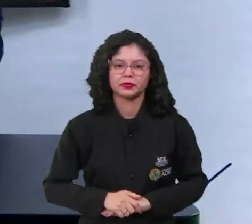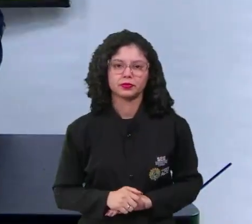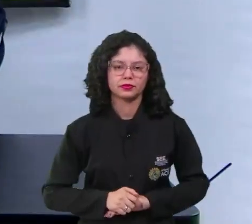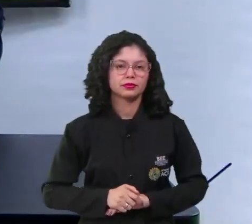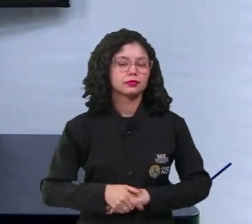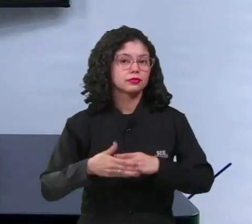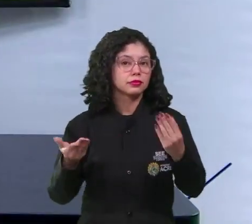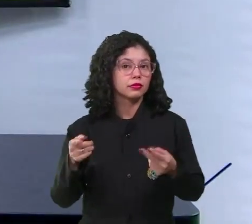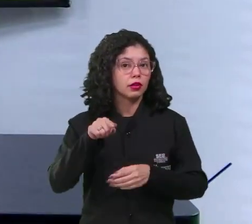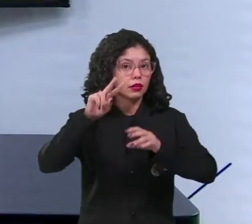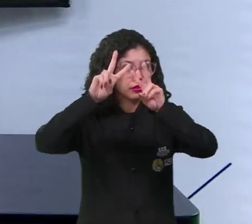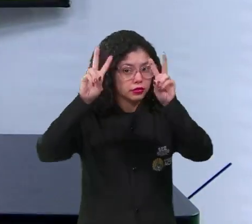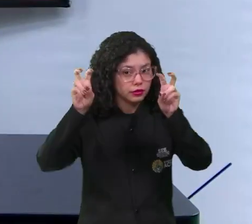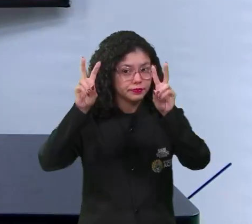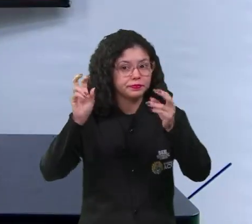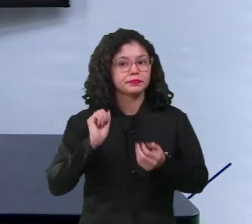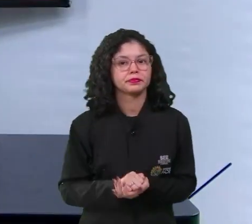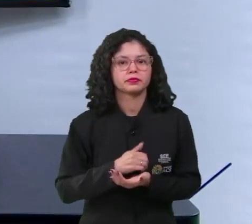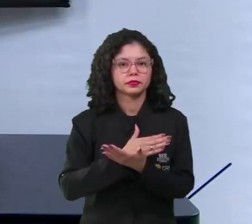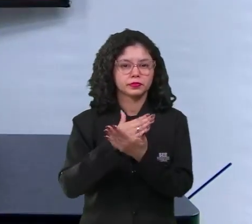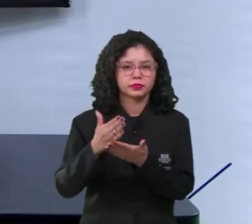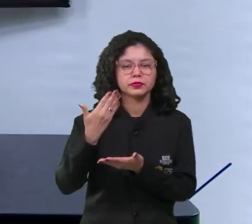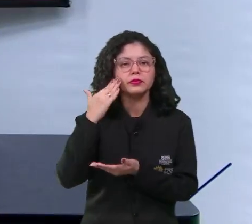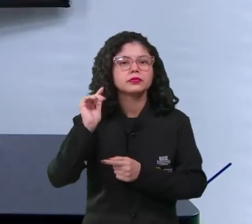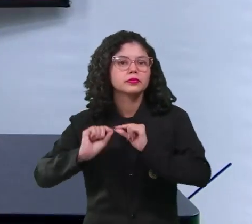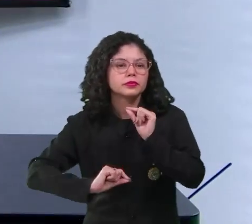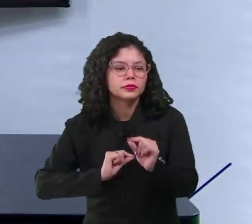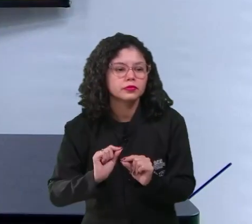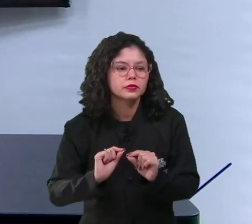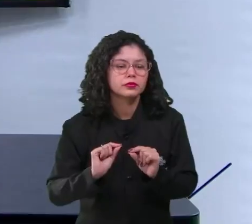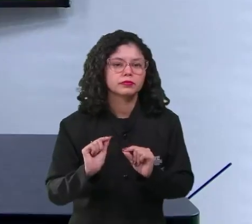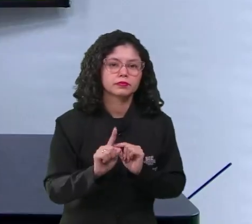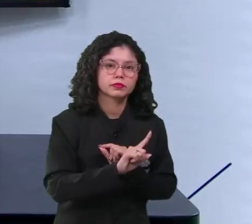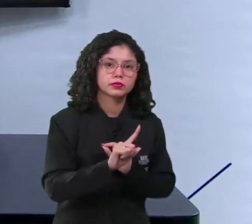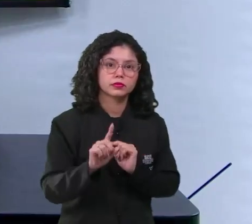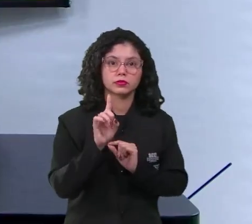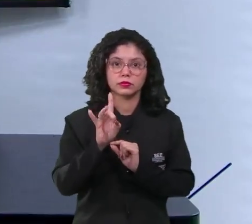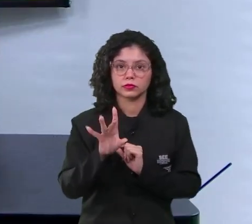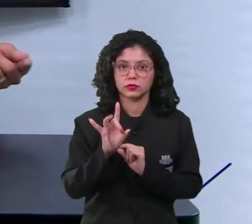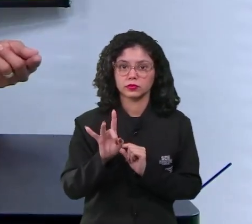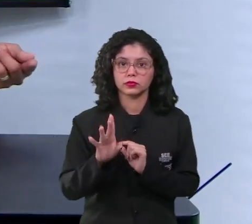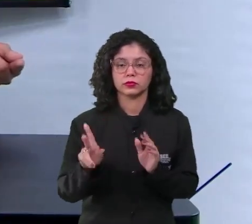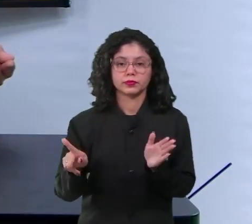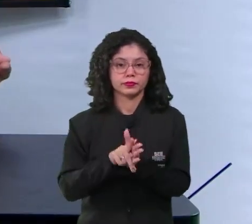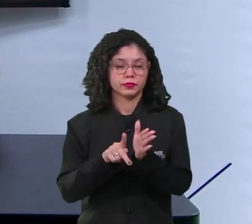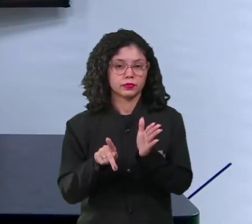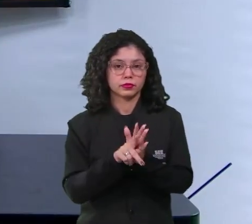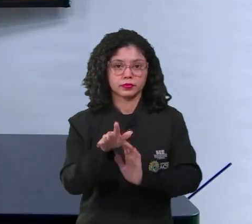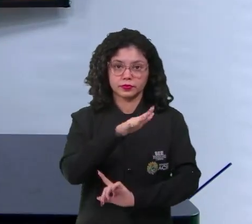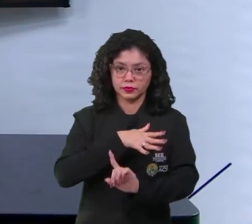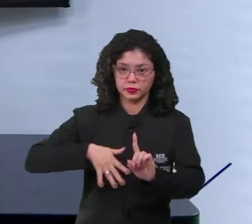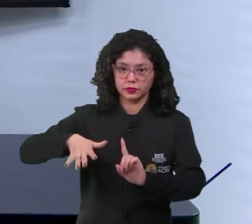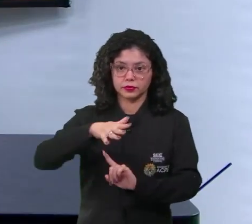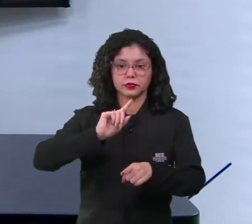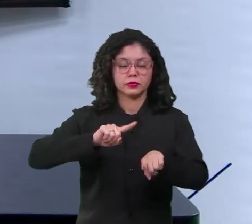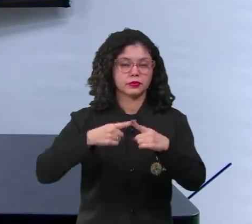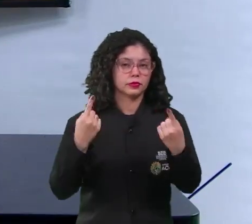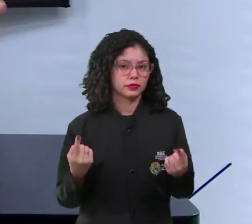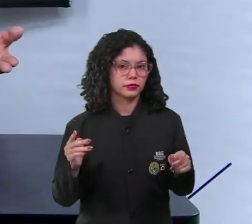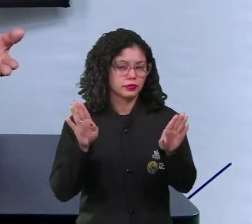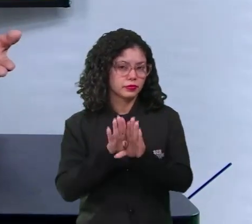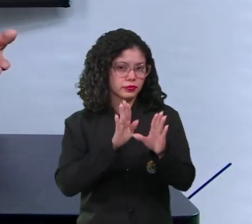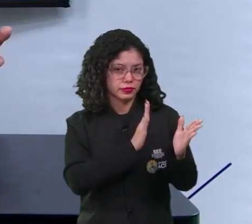Então, nesse aspecto, a gente começa a entender que a gente não apenas depende do meio ambiente, mas nós